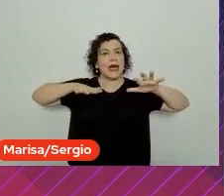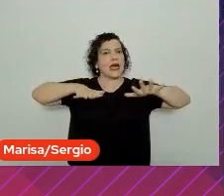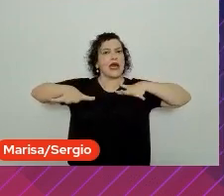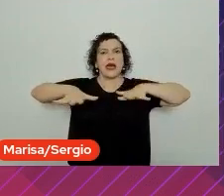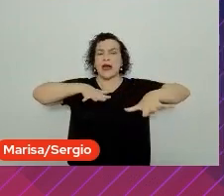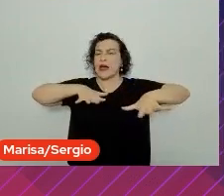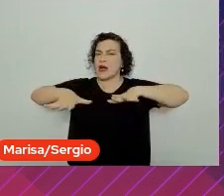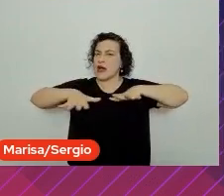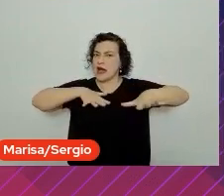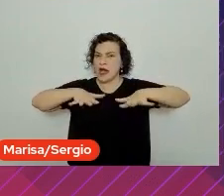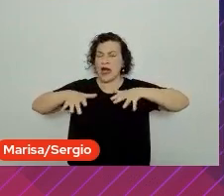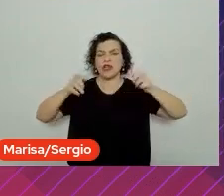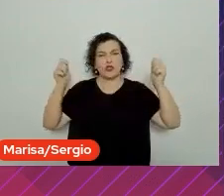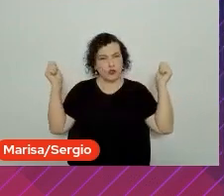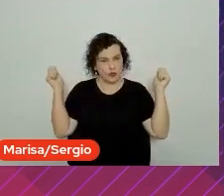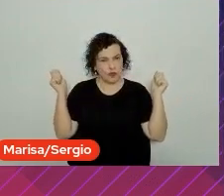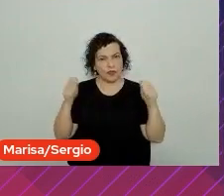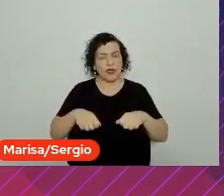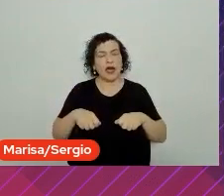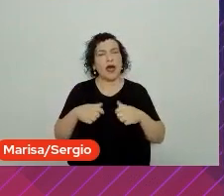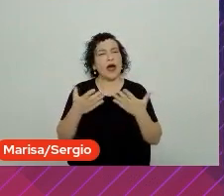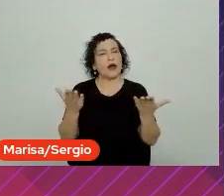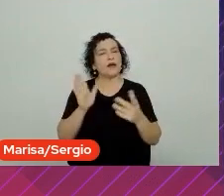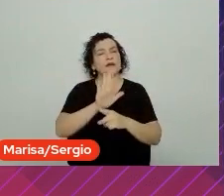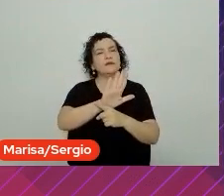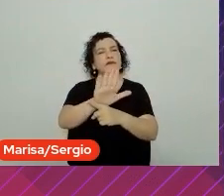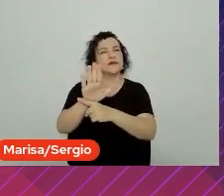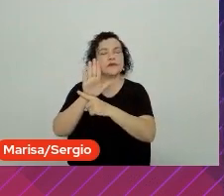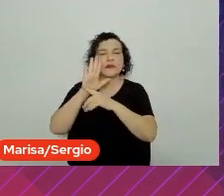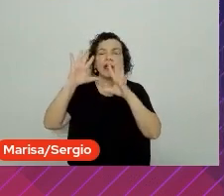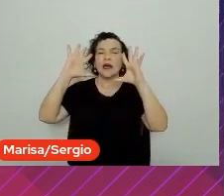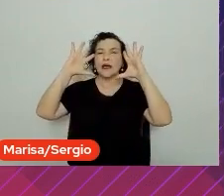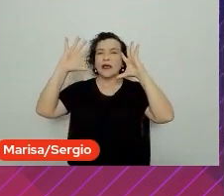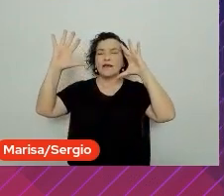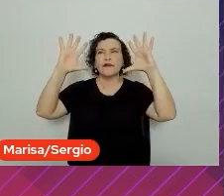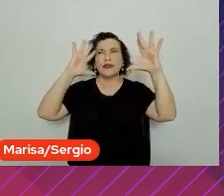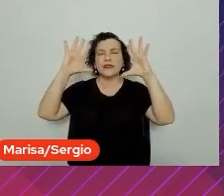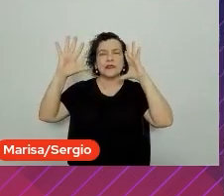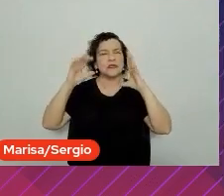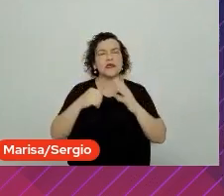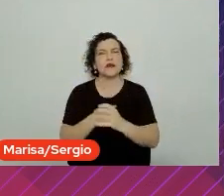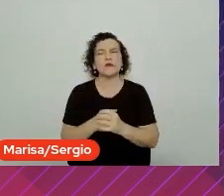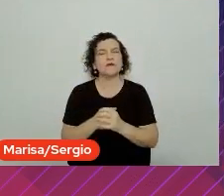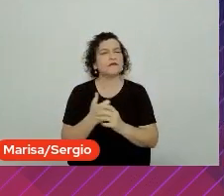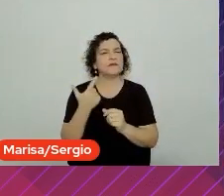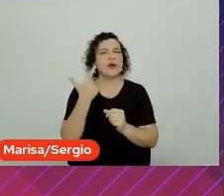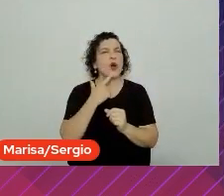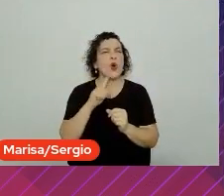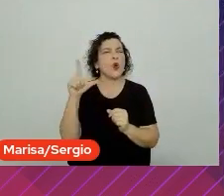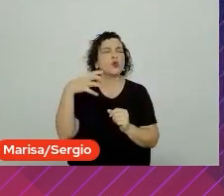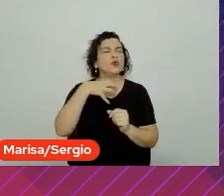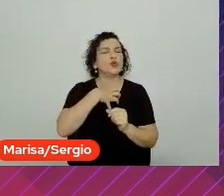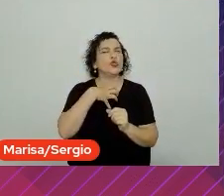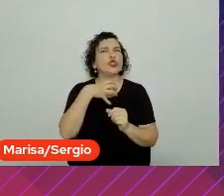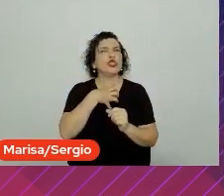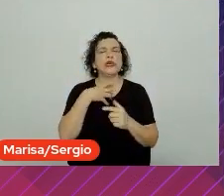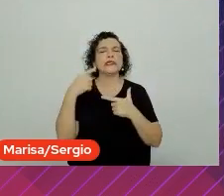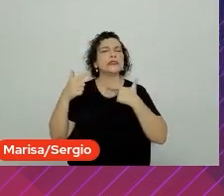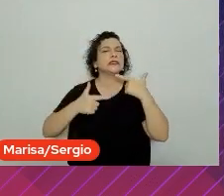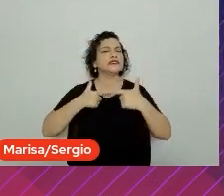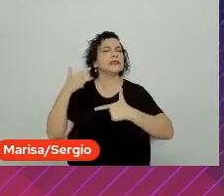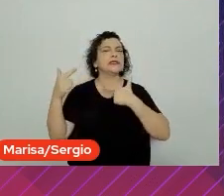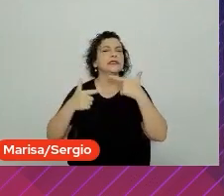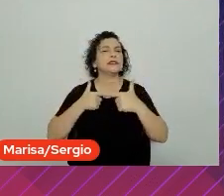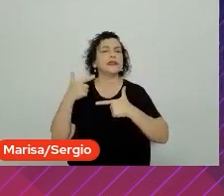essas dificuldades. E eu trouxe uma reflexão a respeito de outra forma da gente também trabalhar em cima